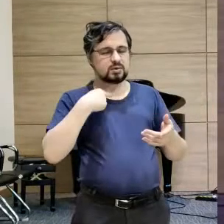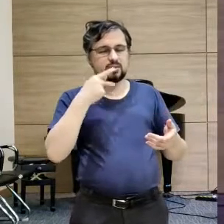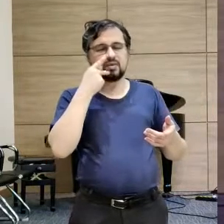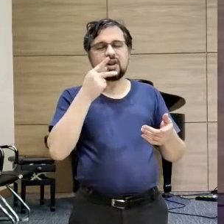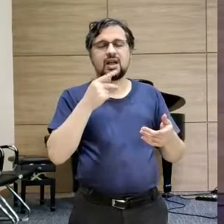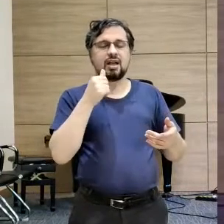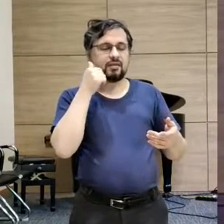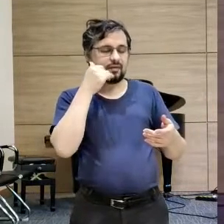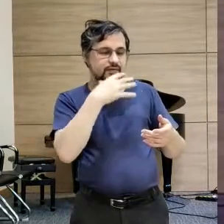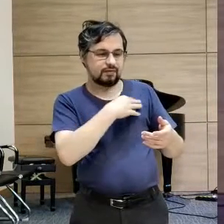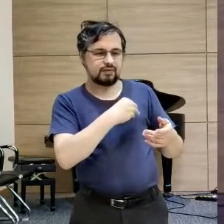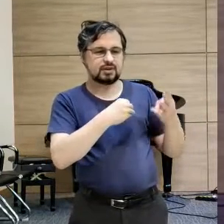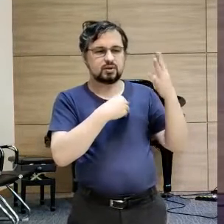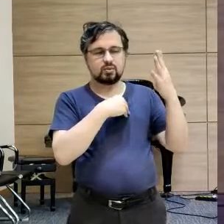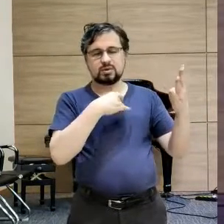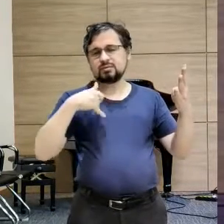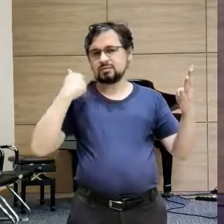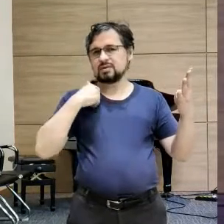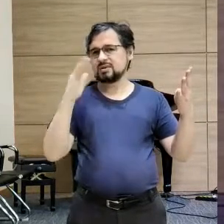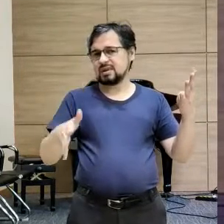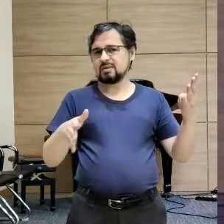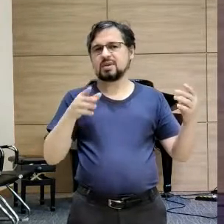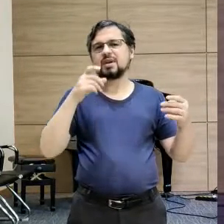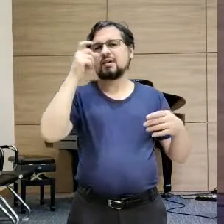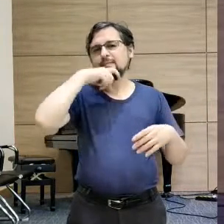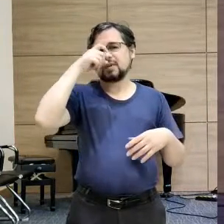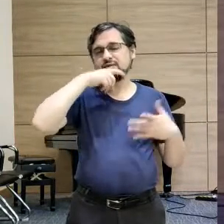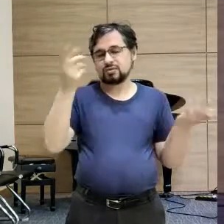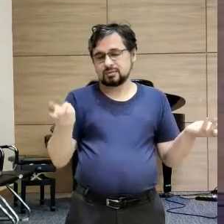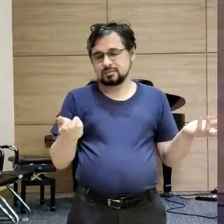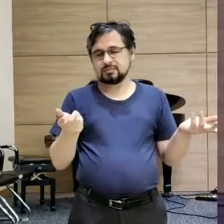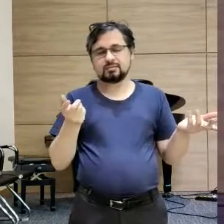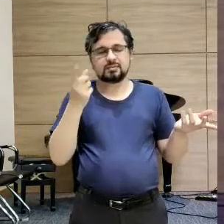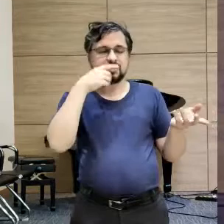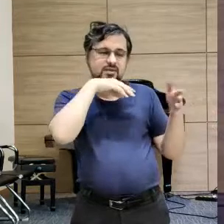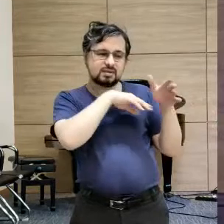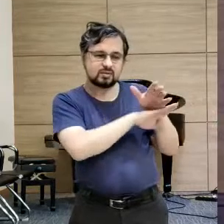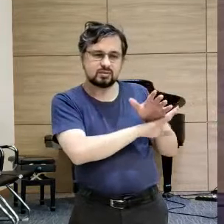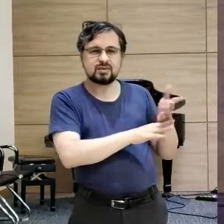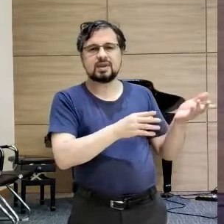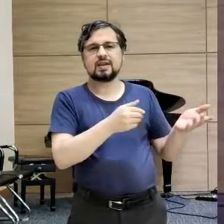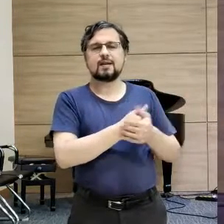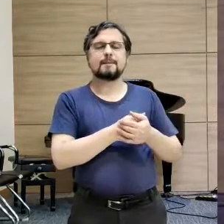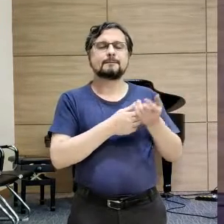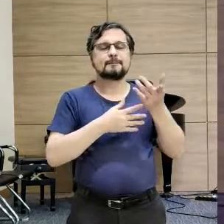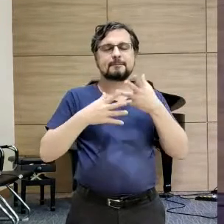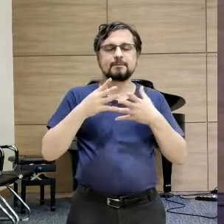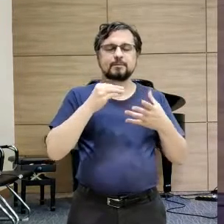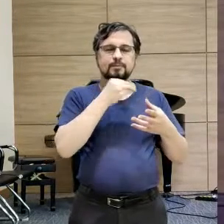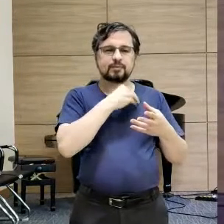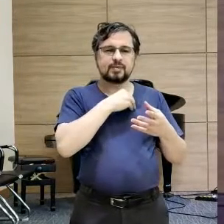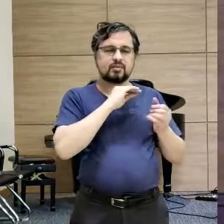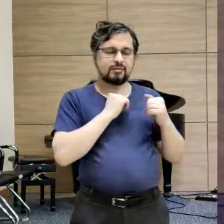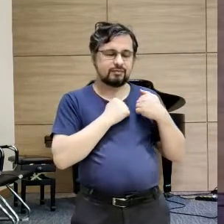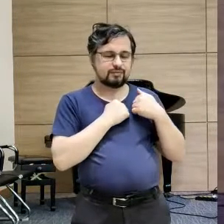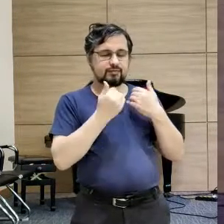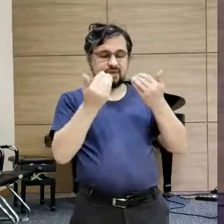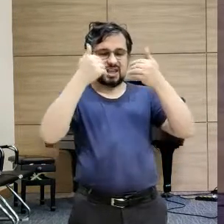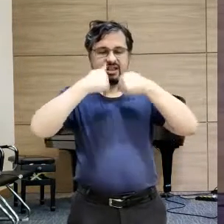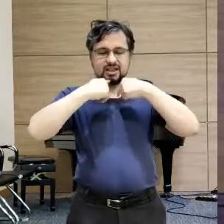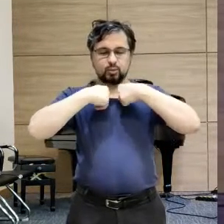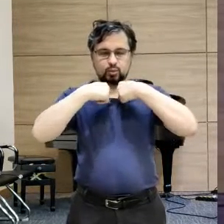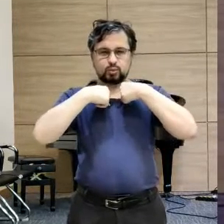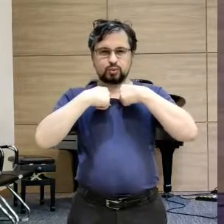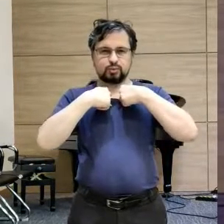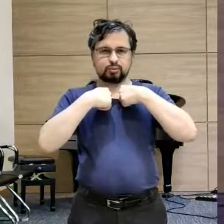sabe esconder, manipular e coisas dessa natureza. Então o pecado é endógeno. Depois da experiência do Jardim do